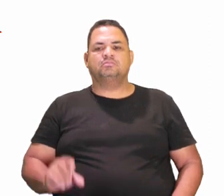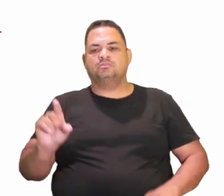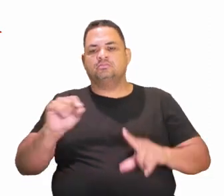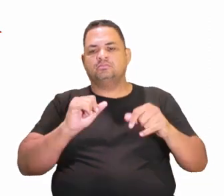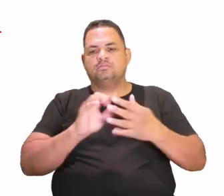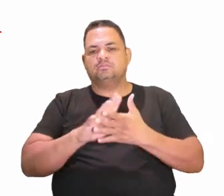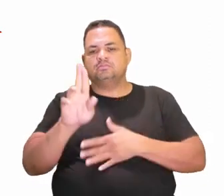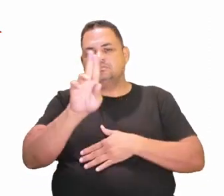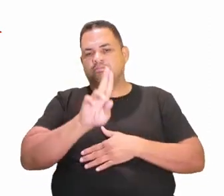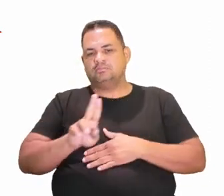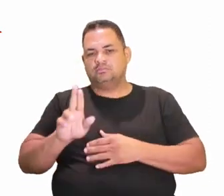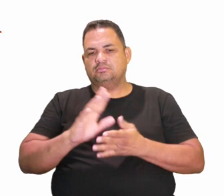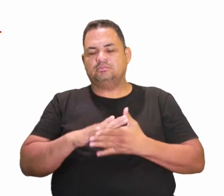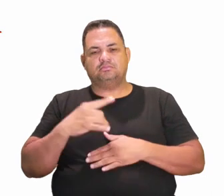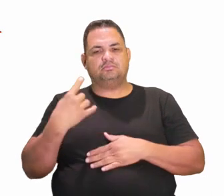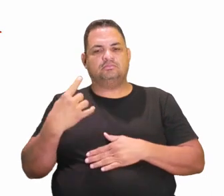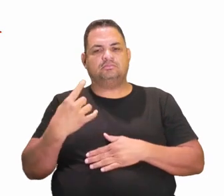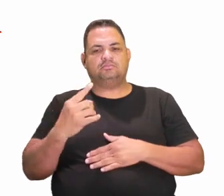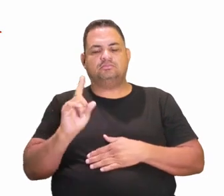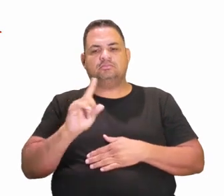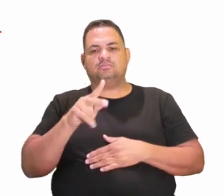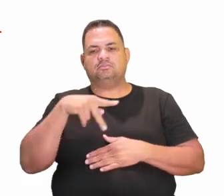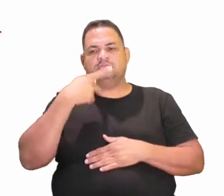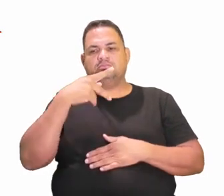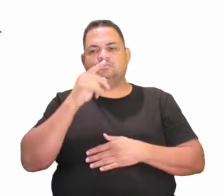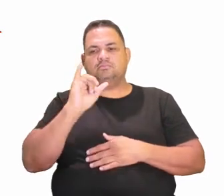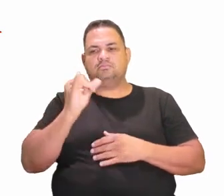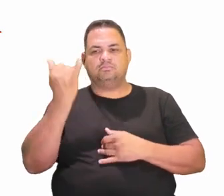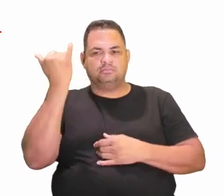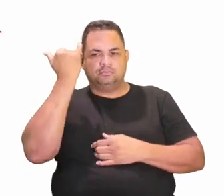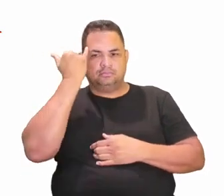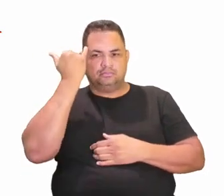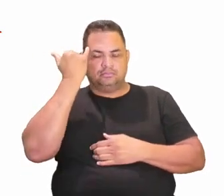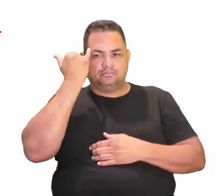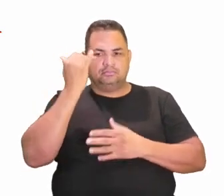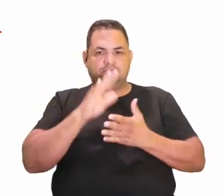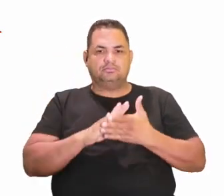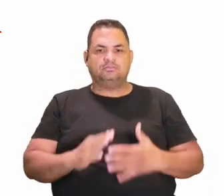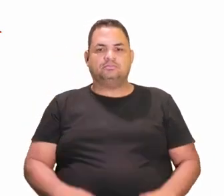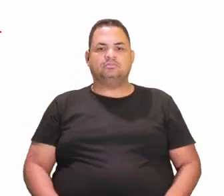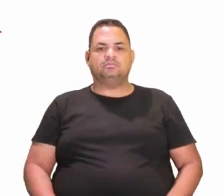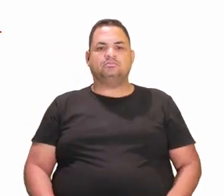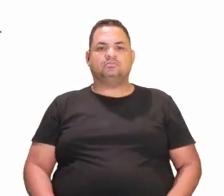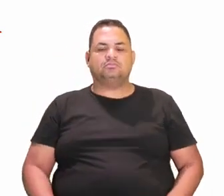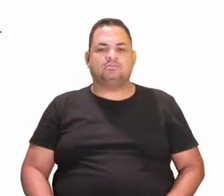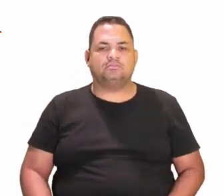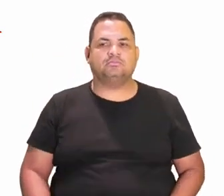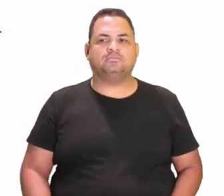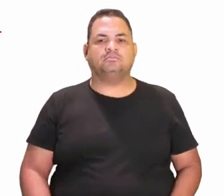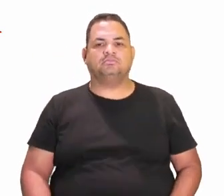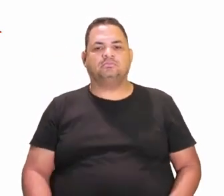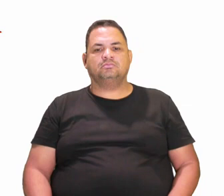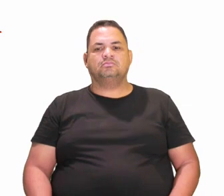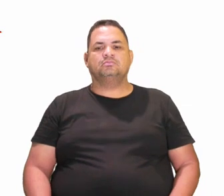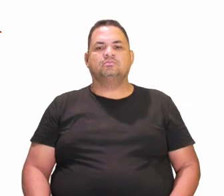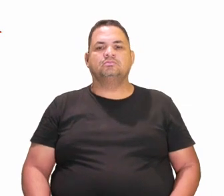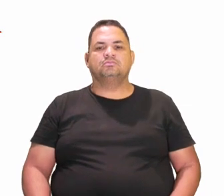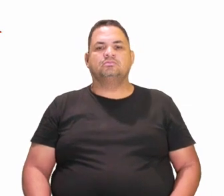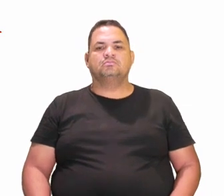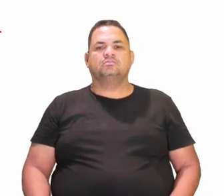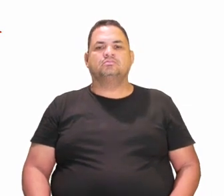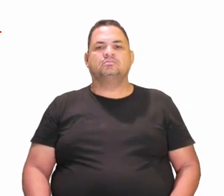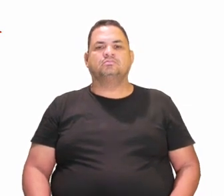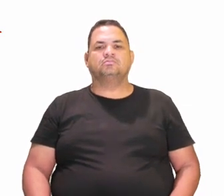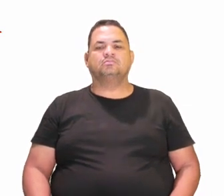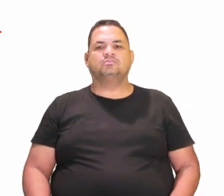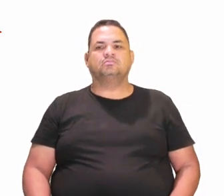esse it aqui para não falar Halloween, porque vai ficar uma informação muito, é Halloween, it's Halloween, é Halloween, Halloween